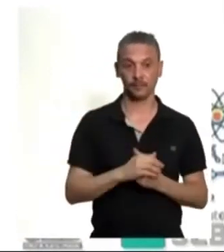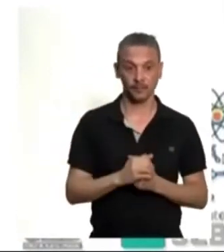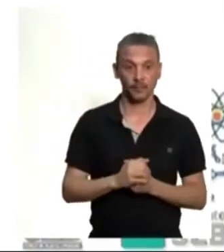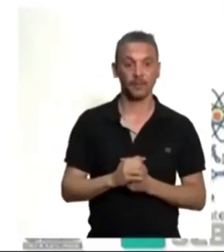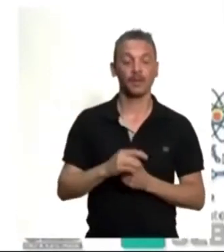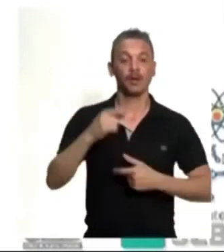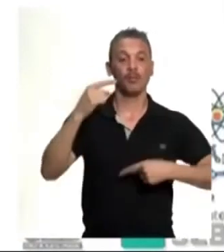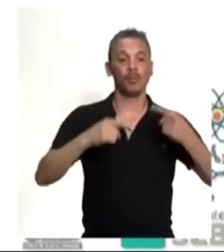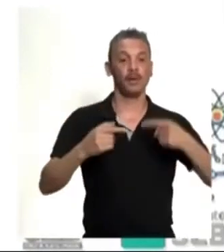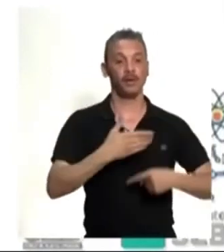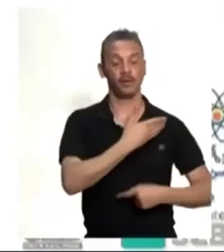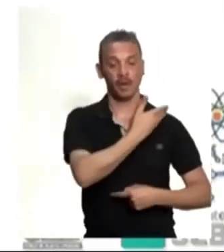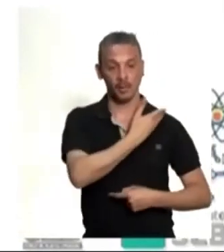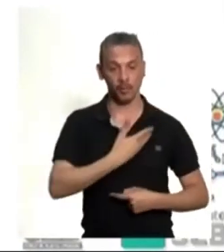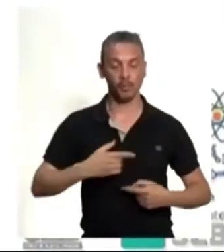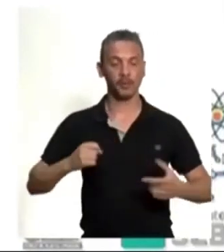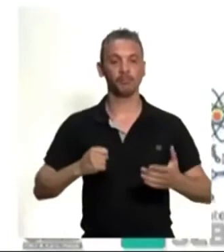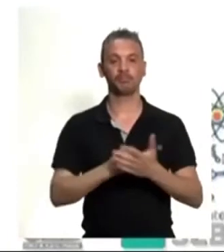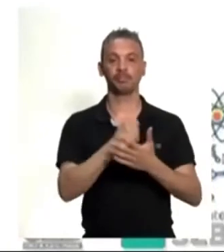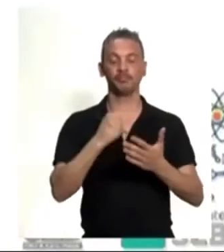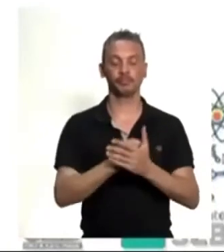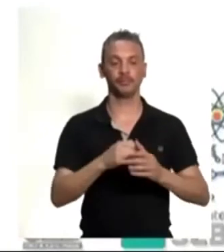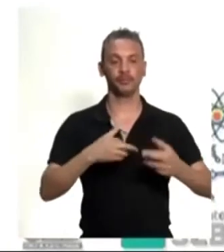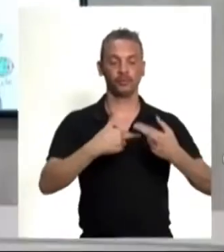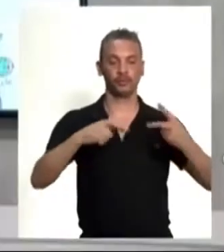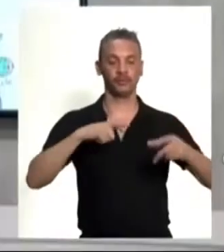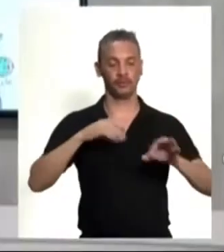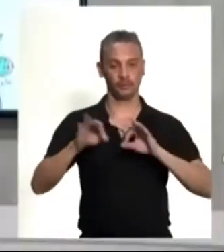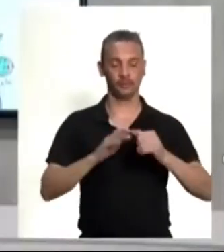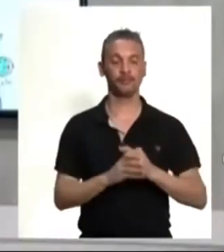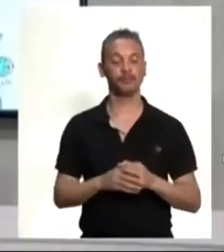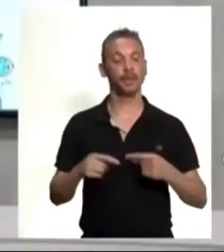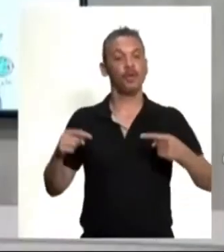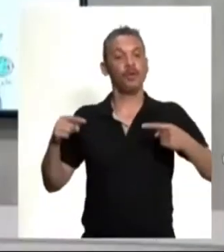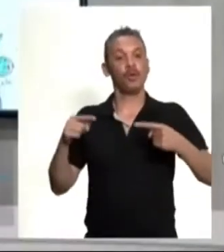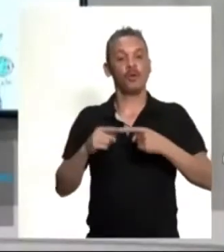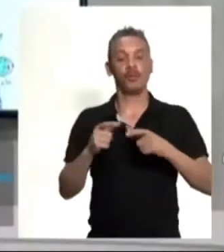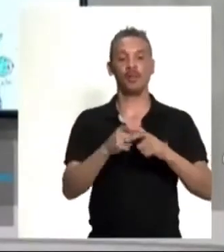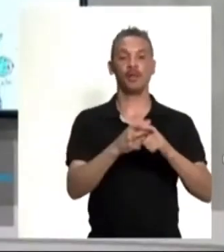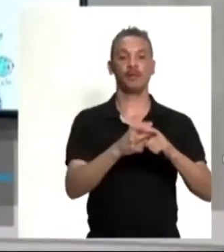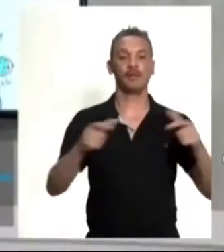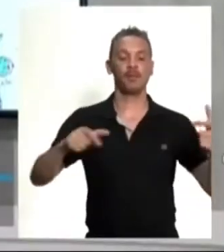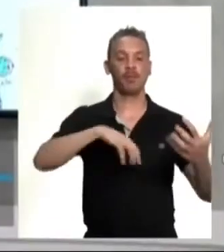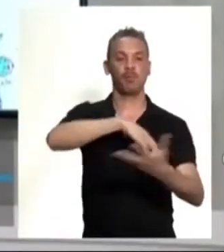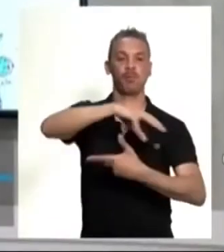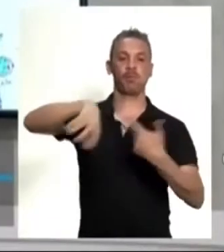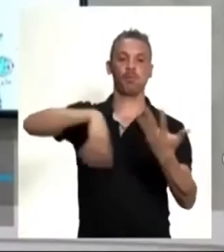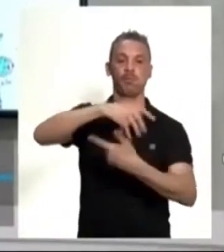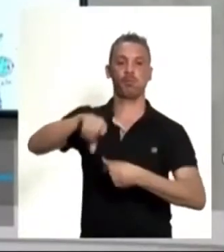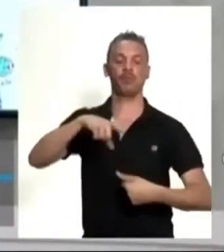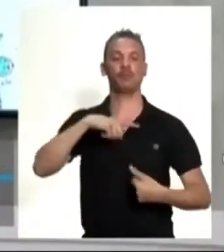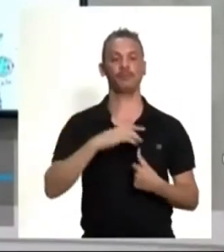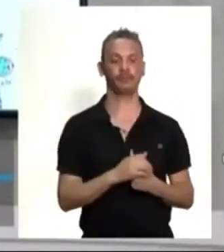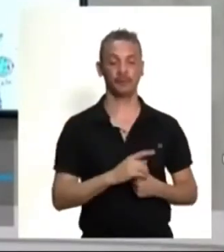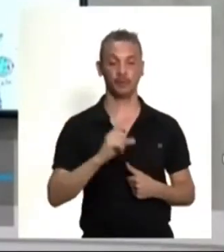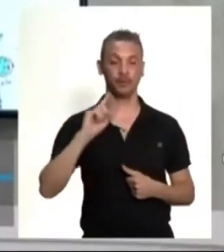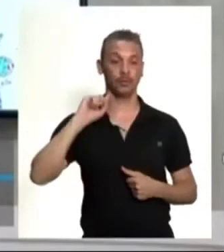pode, enfim, combater esse déficit habitacional. Mas isso é fruto desse crescimento desordenado.